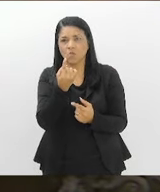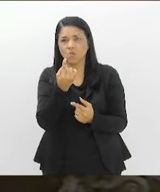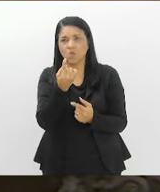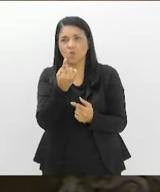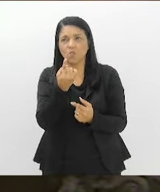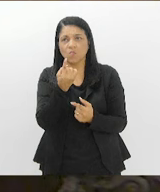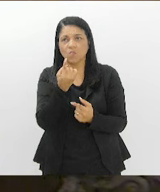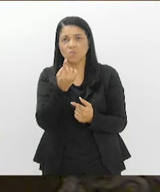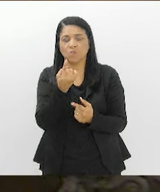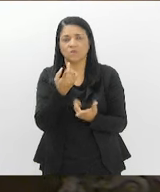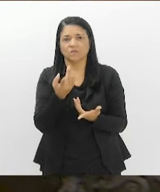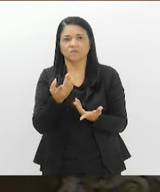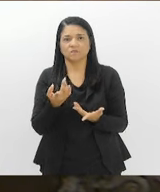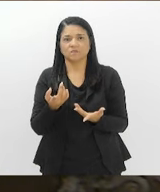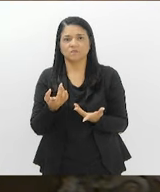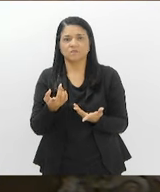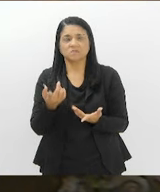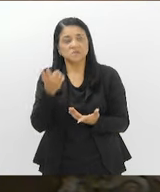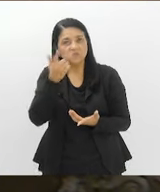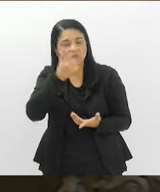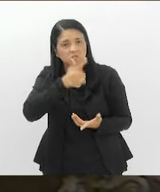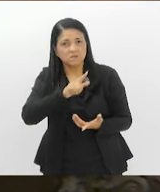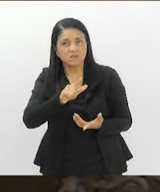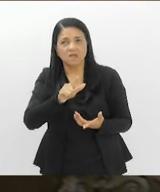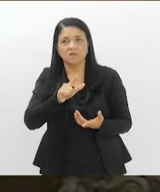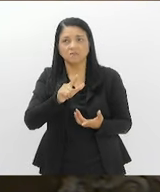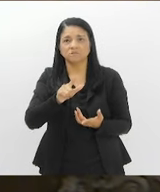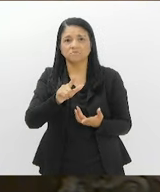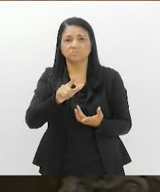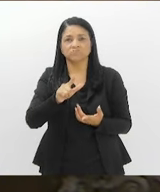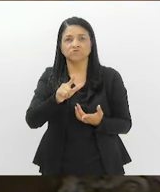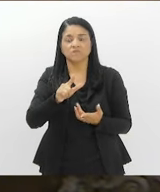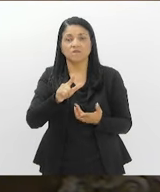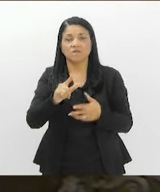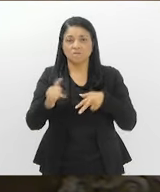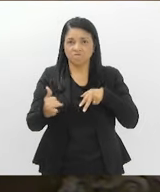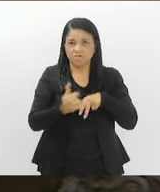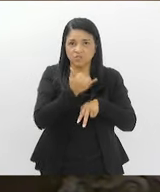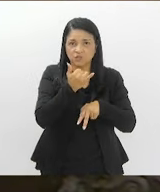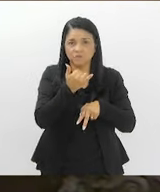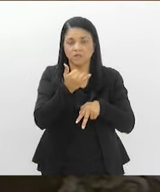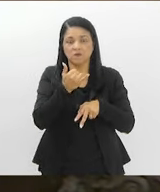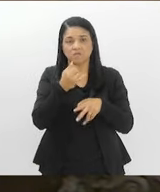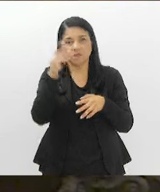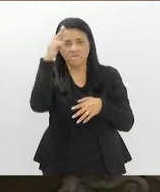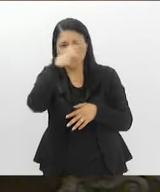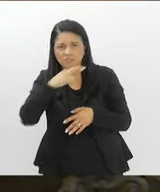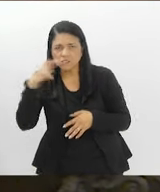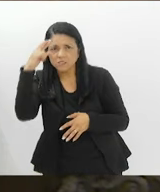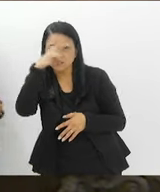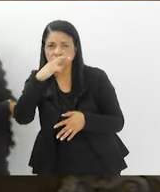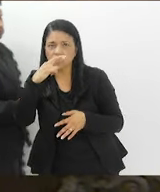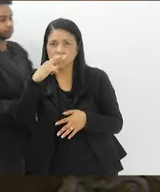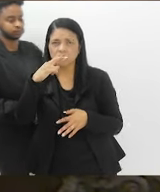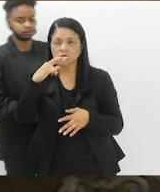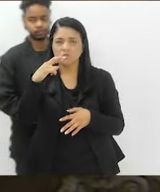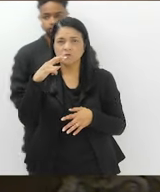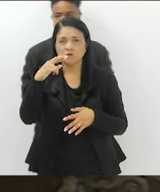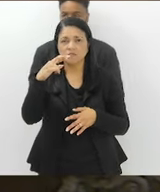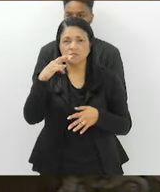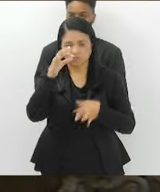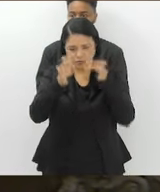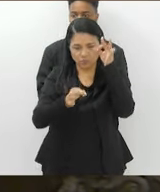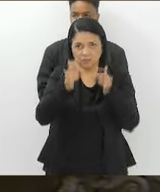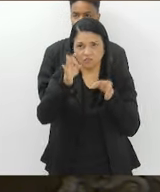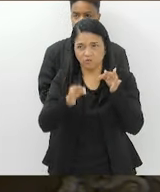e um só corpo, consegue ser vítima, investigador e consegue ser o julgador.